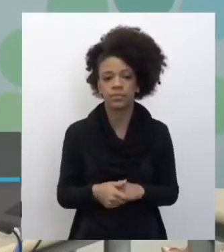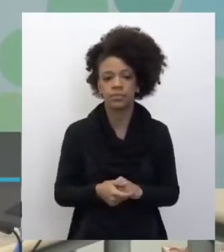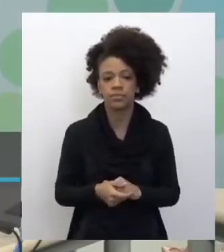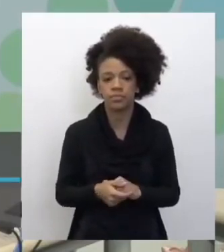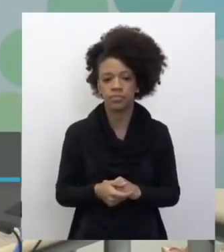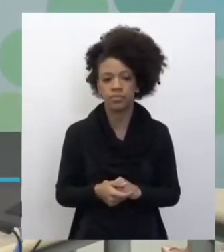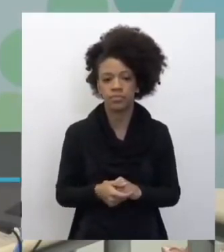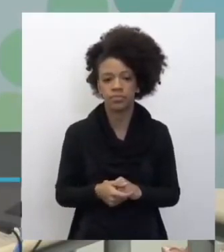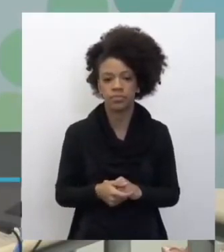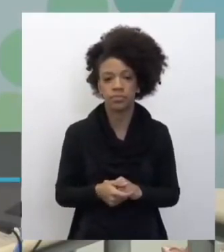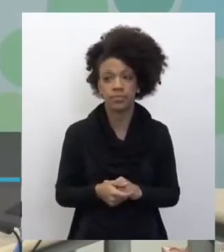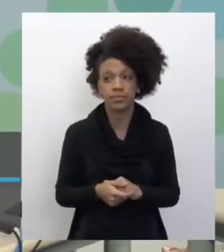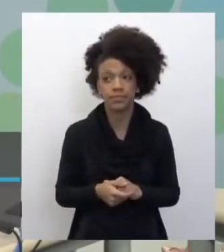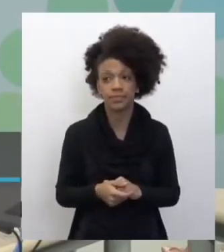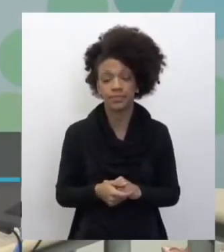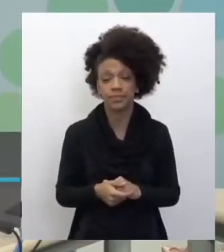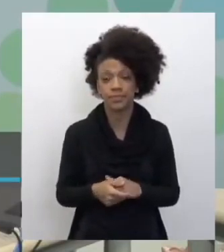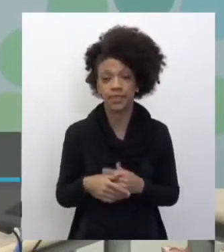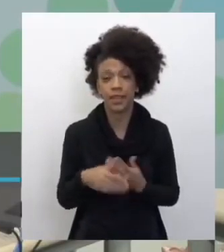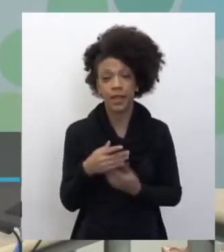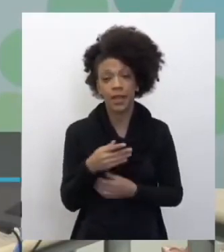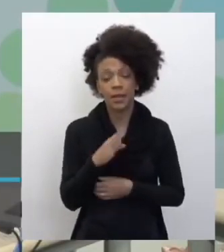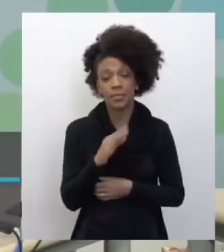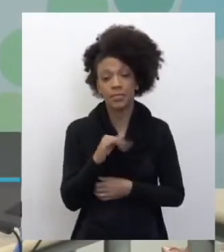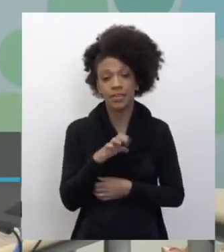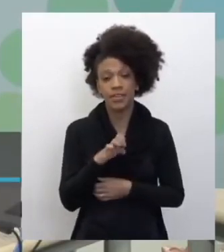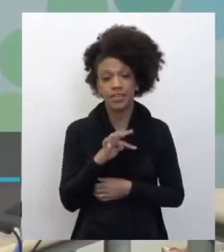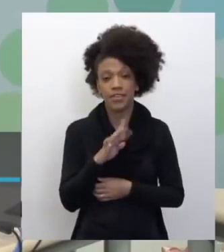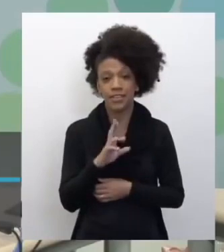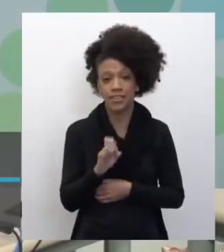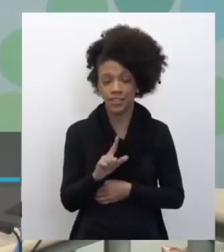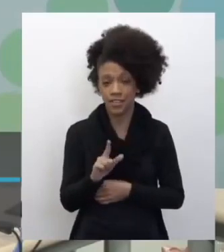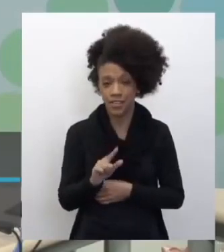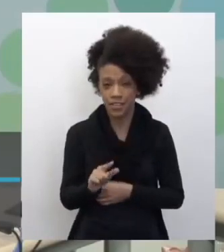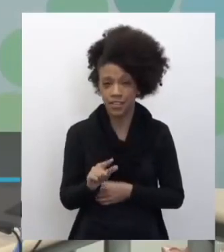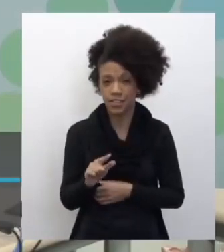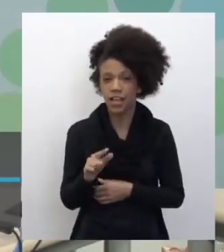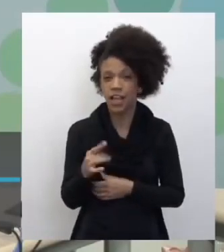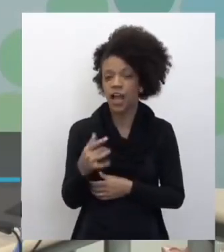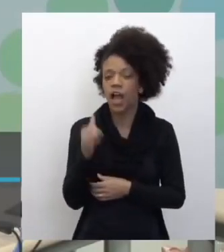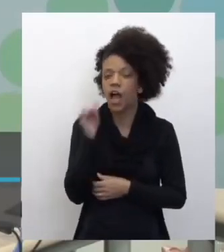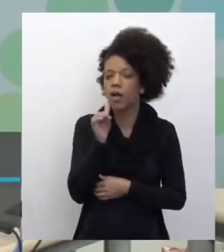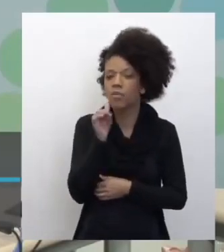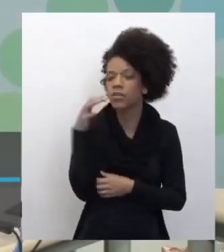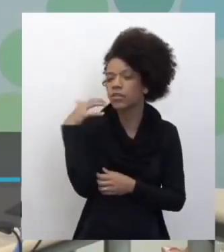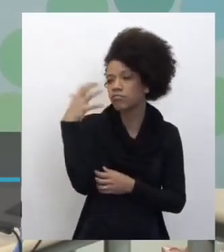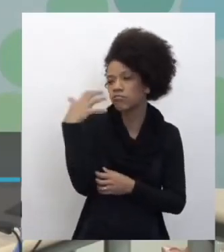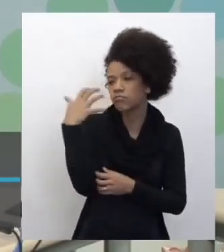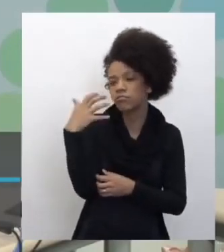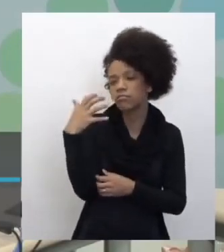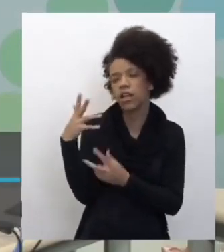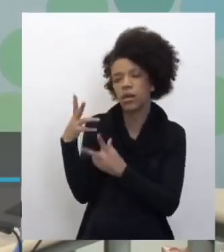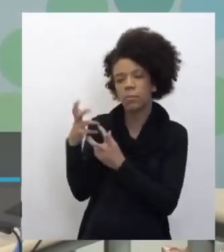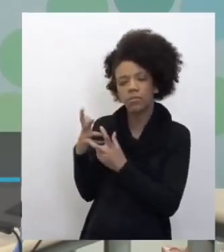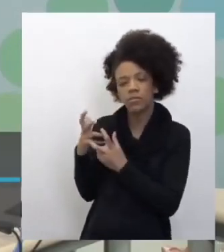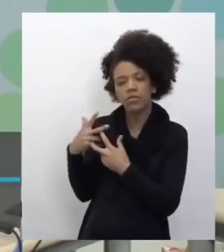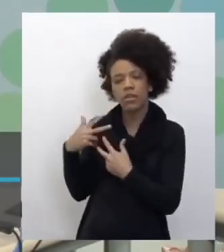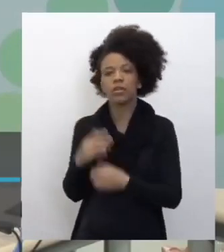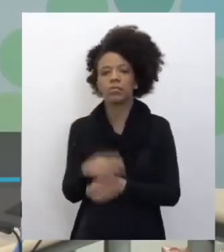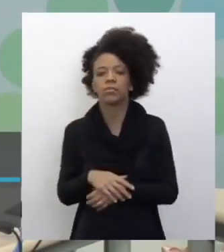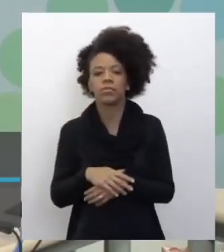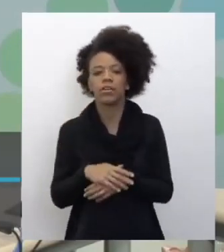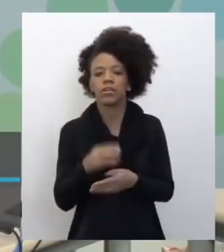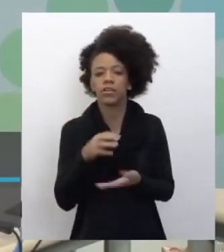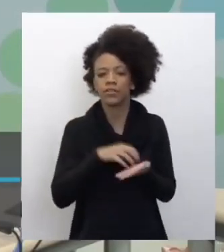Olha só. A Beatriz, a menina ingênua e namorada. Me notem, por favor. E vão lá no Eu no